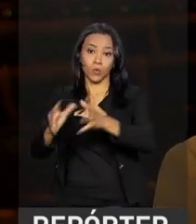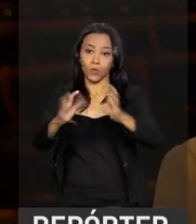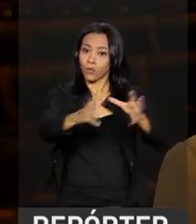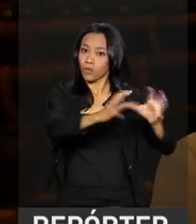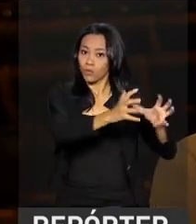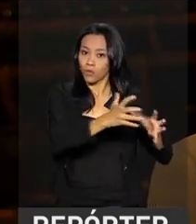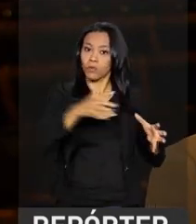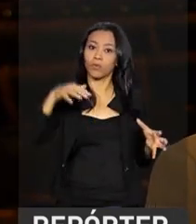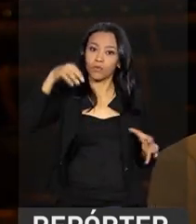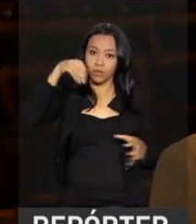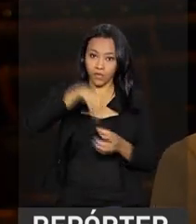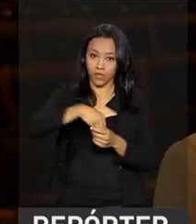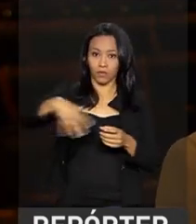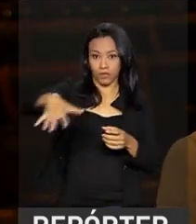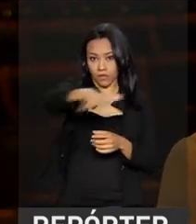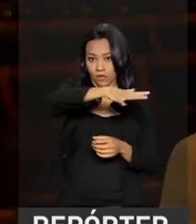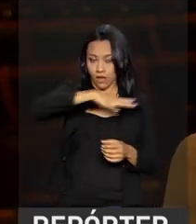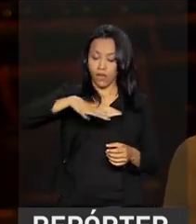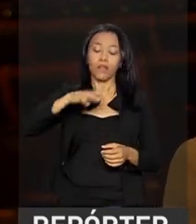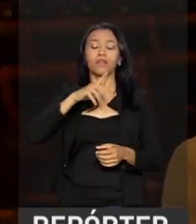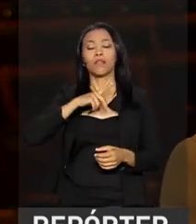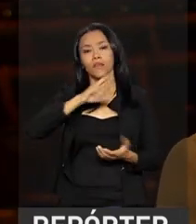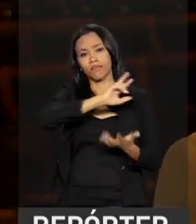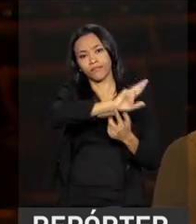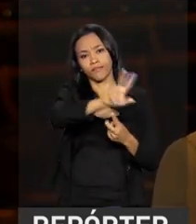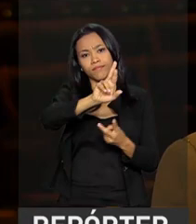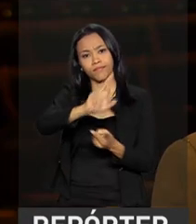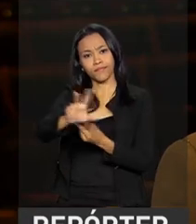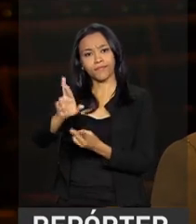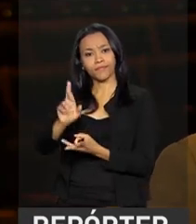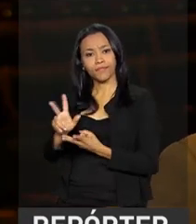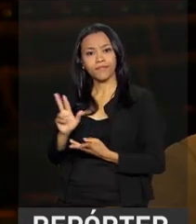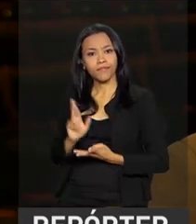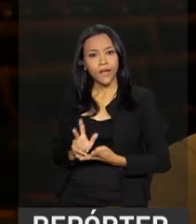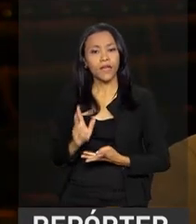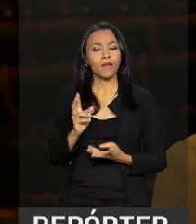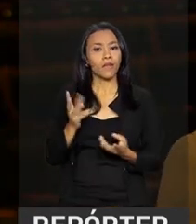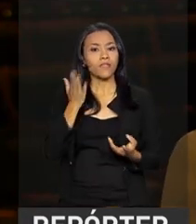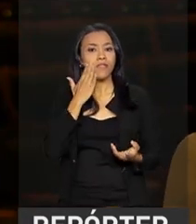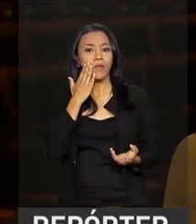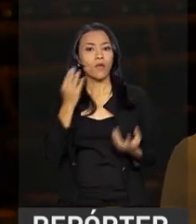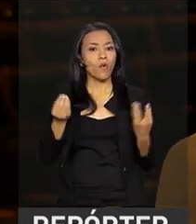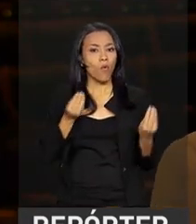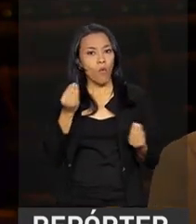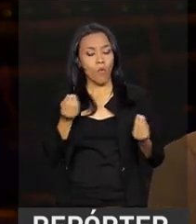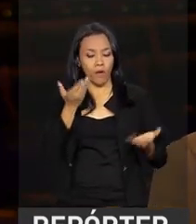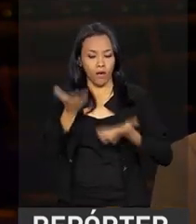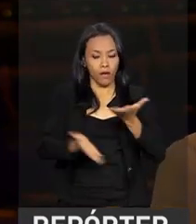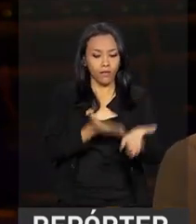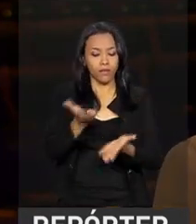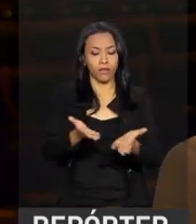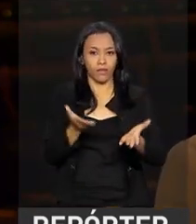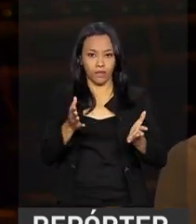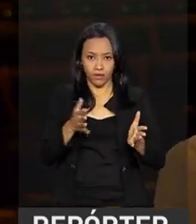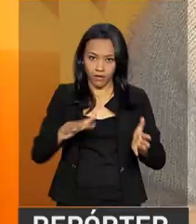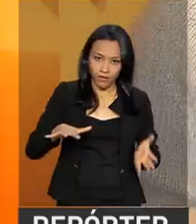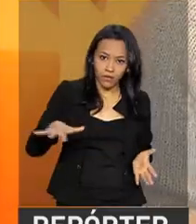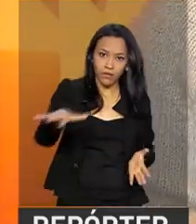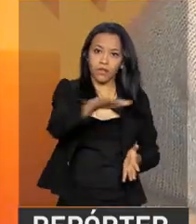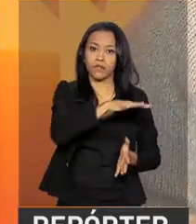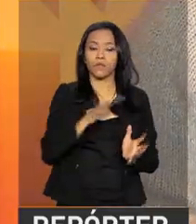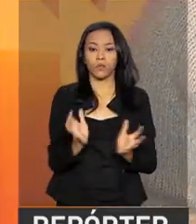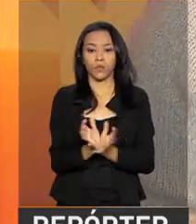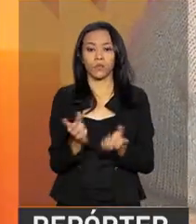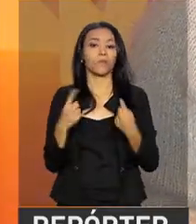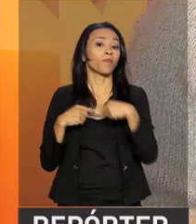fazer um pacote de produtos para atender de acordo com a necessidade focado em renda essa nossa prioridade